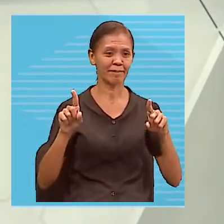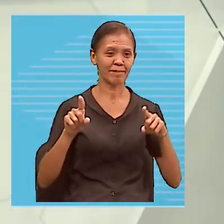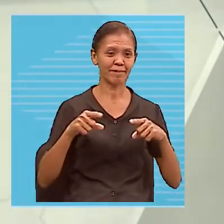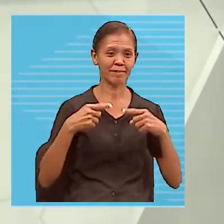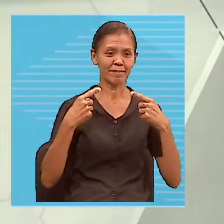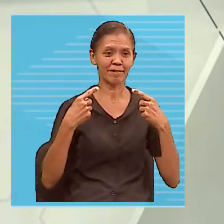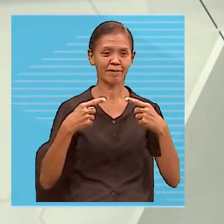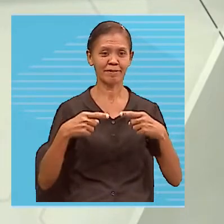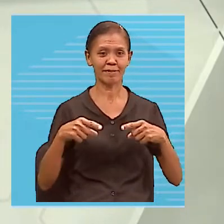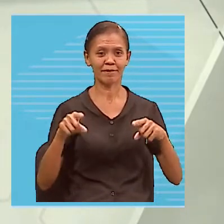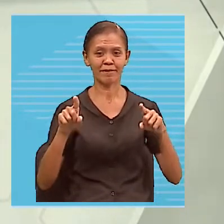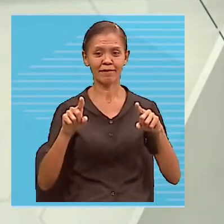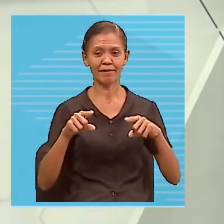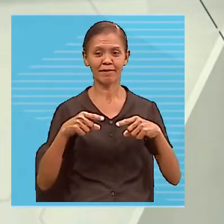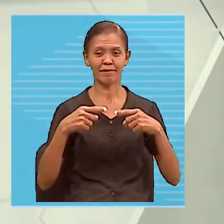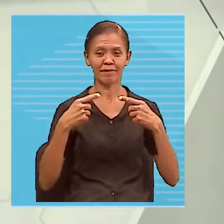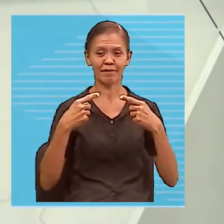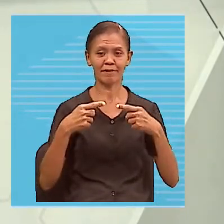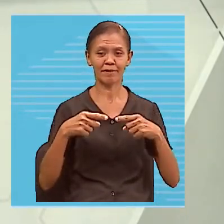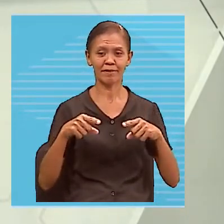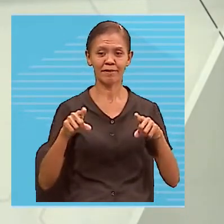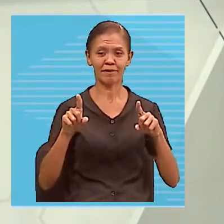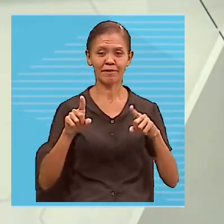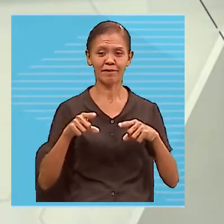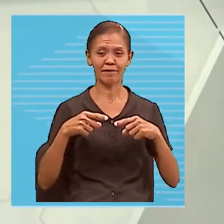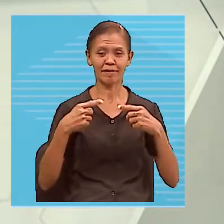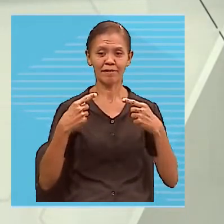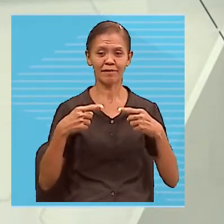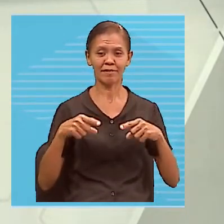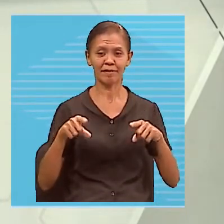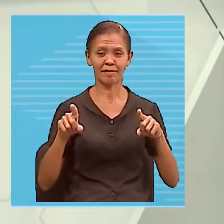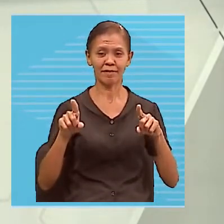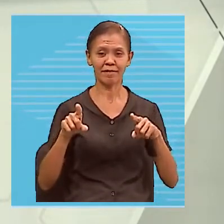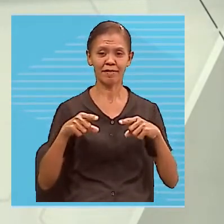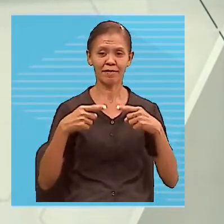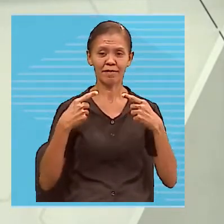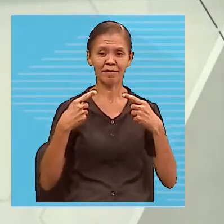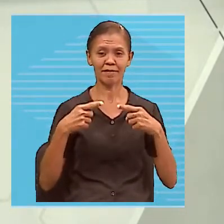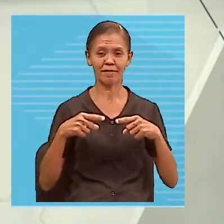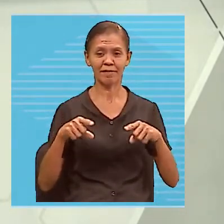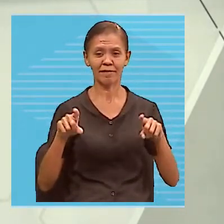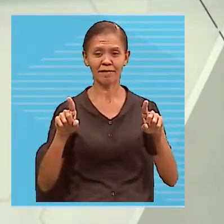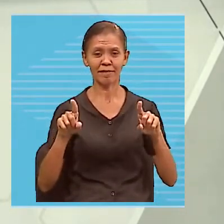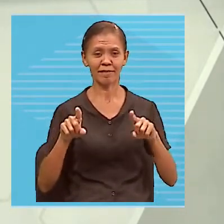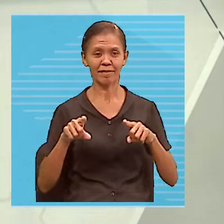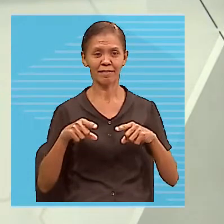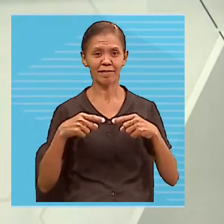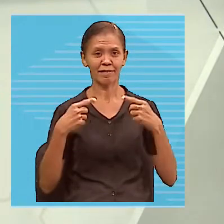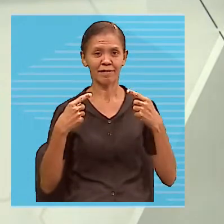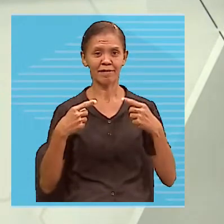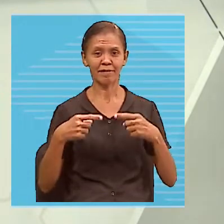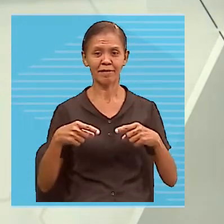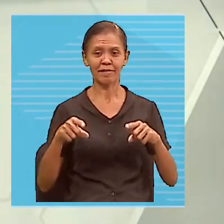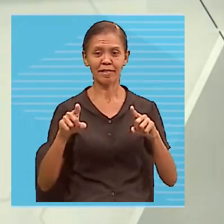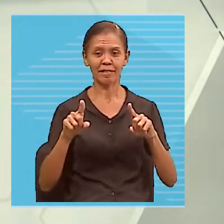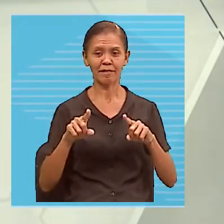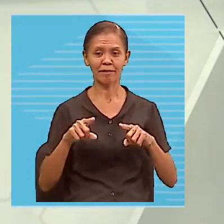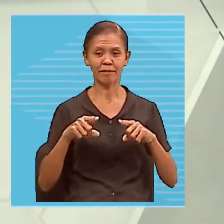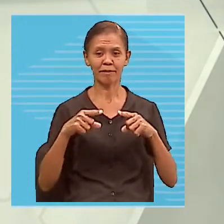Dava pra ver a ingenuidade, a inocência cantando no